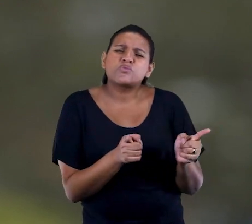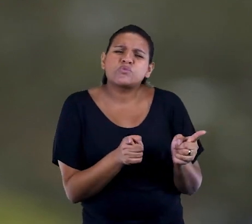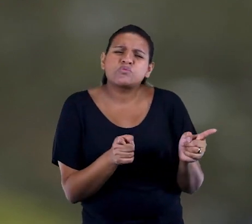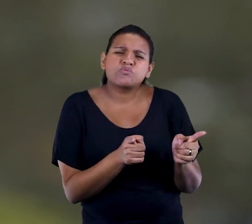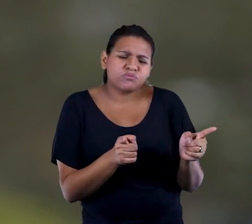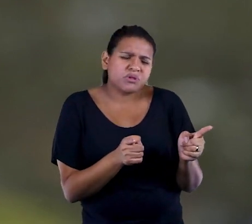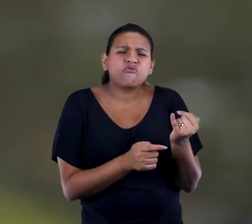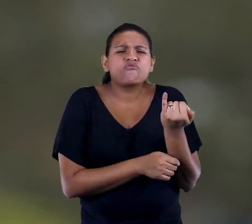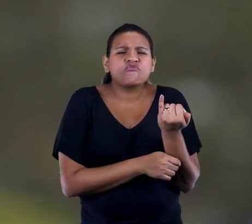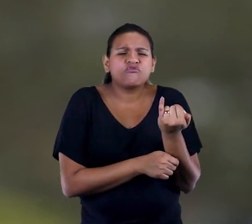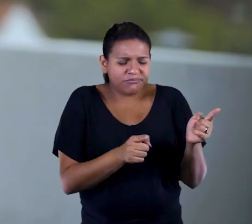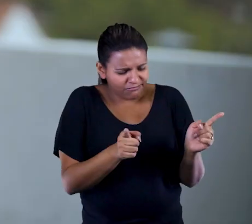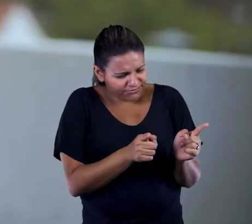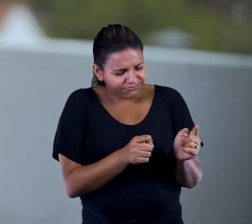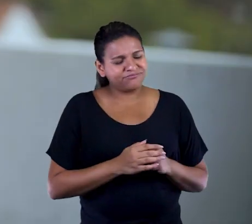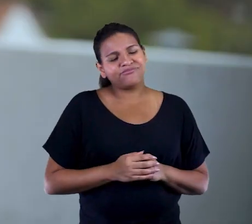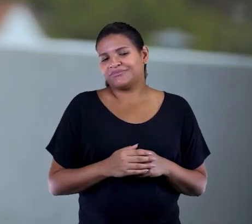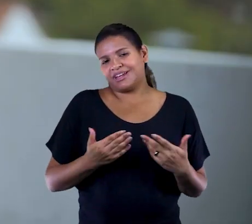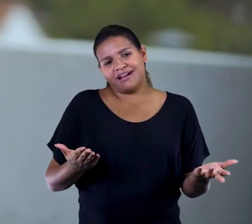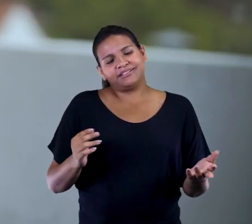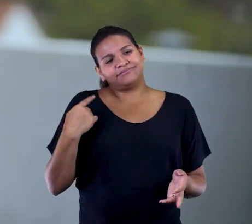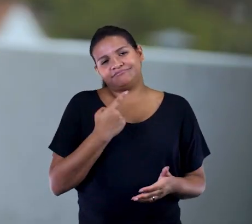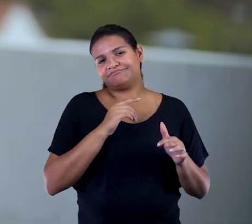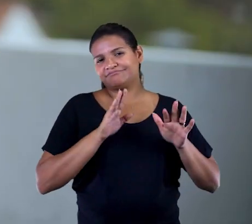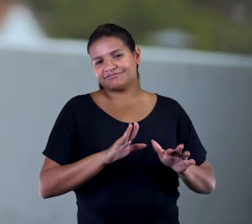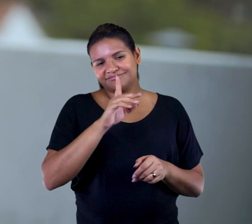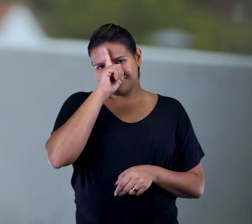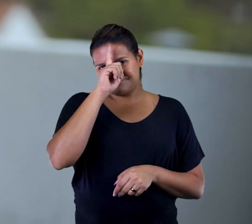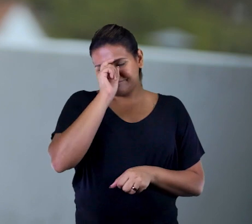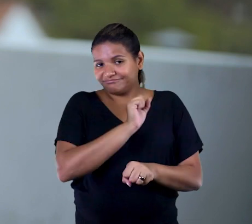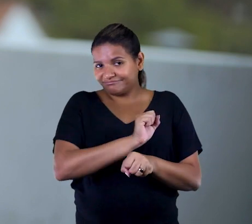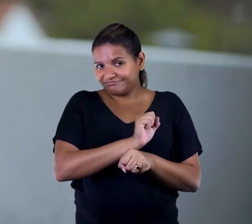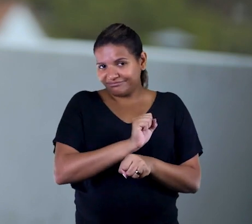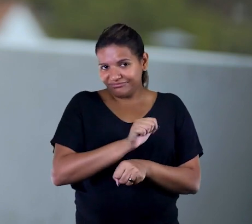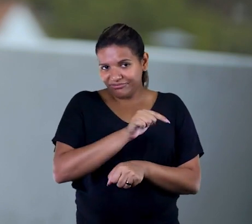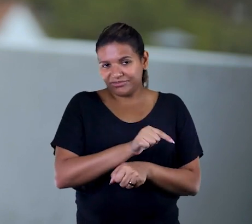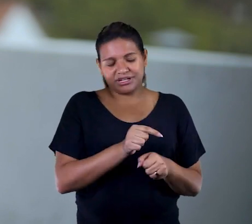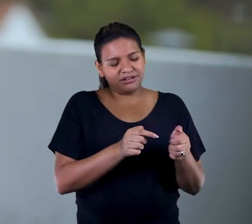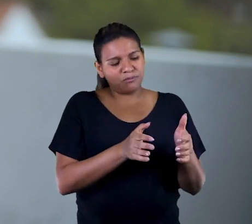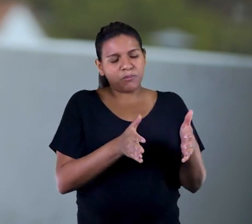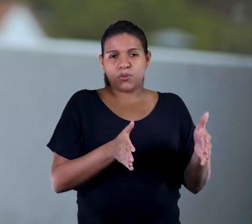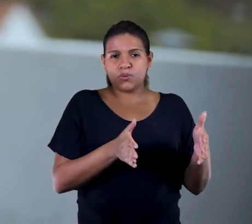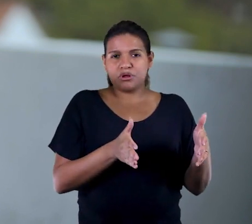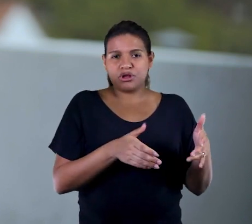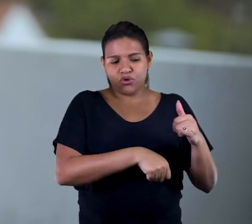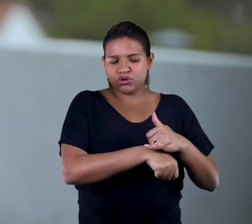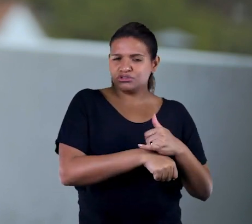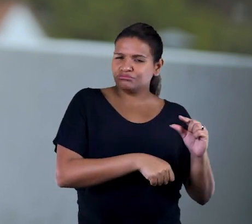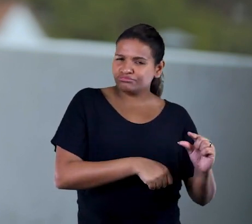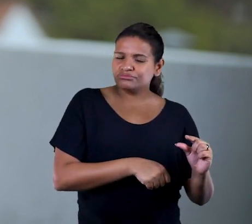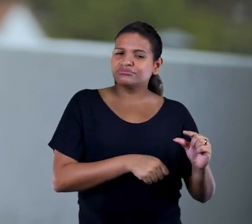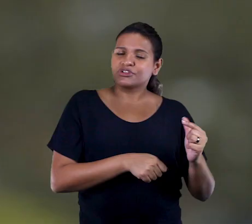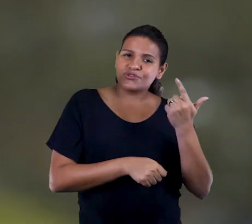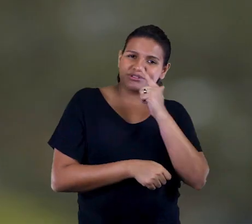do tamanho, do peso. E aí ficamos internados até que ele ganhasse peso e pudesse sair